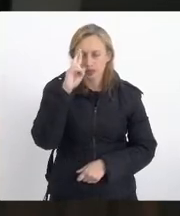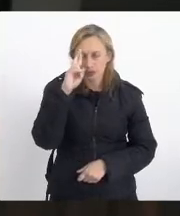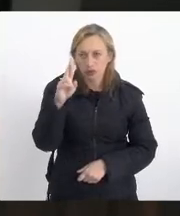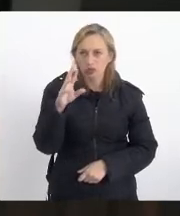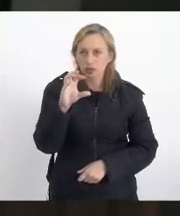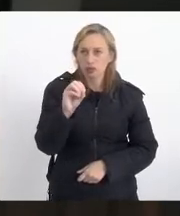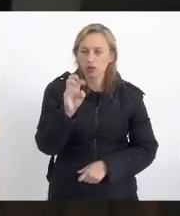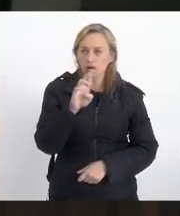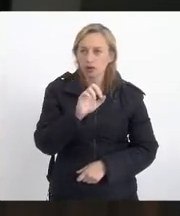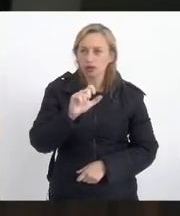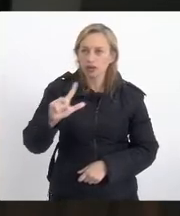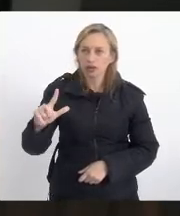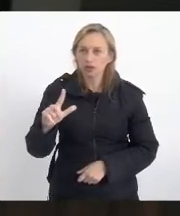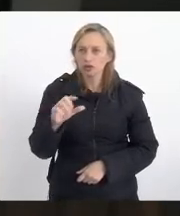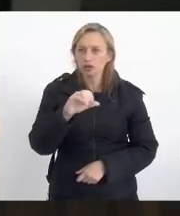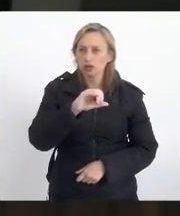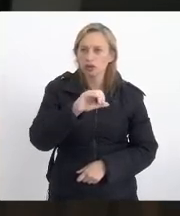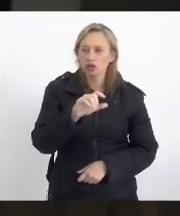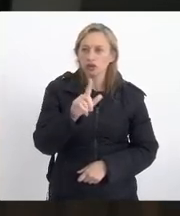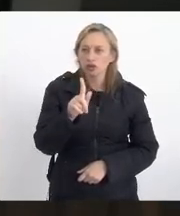Gilberto Pereira,